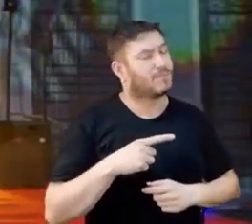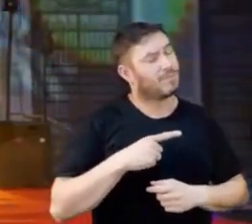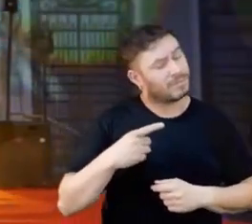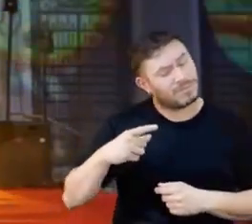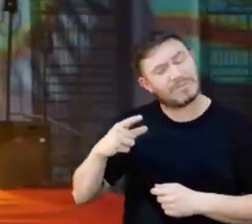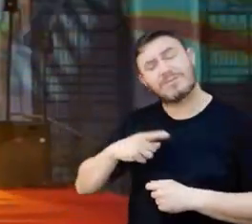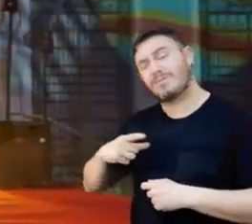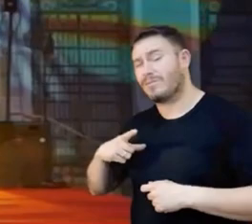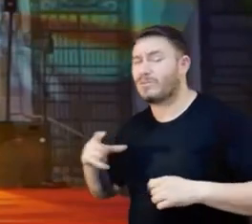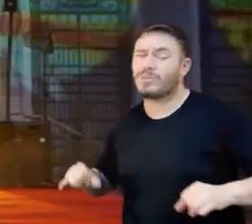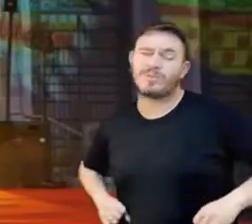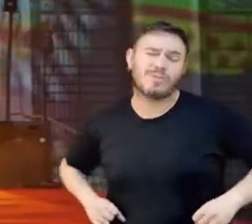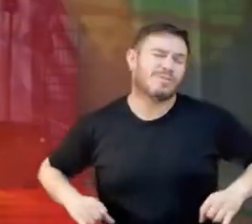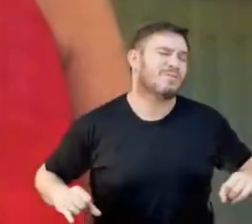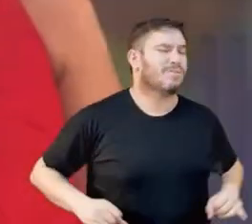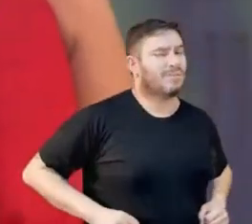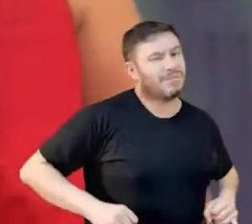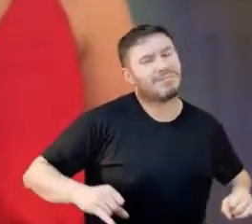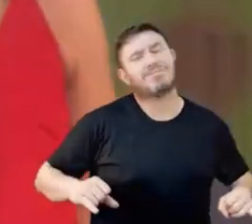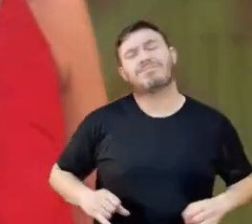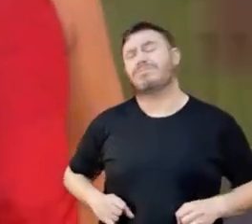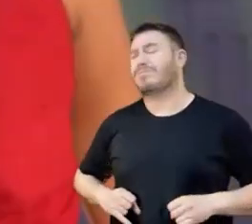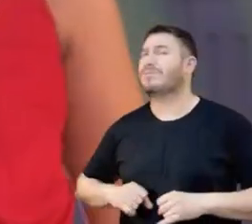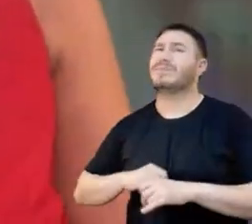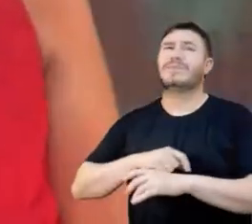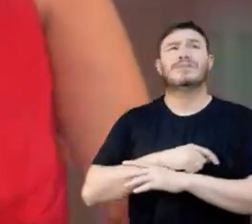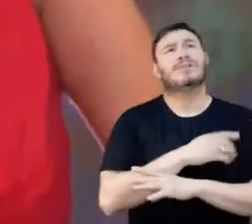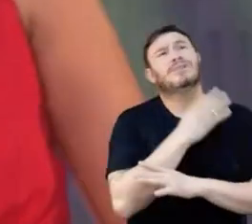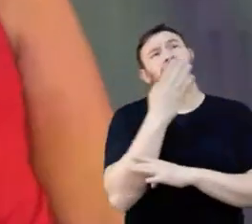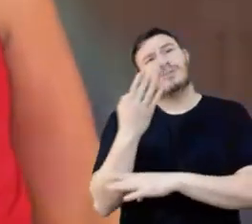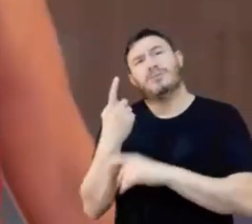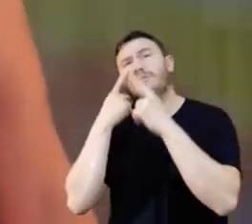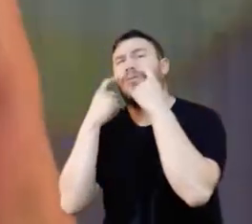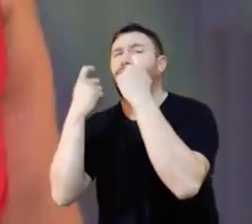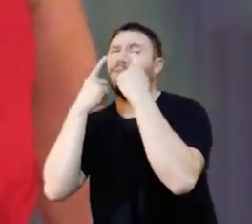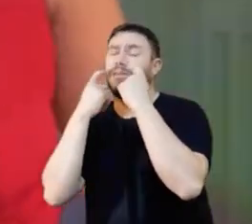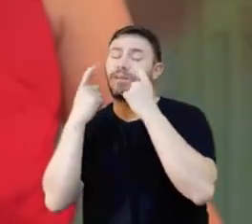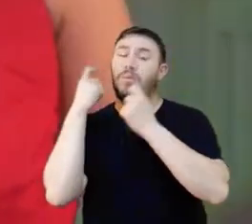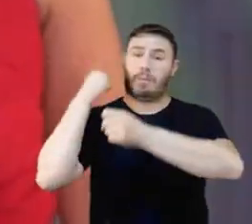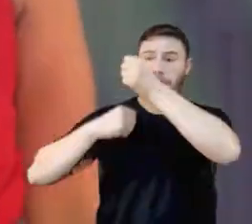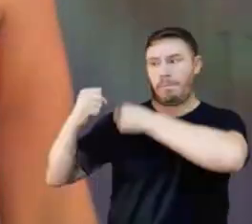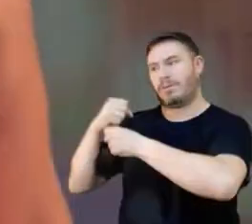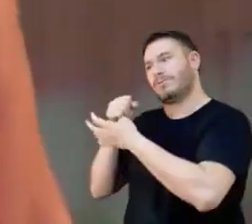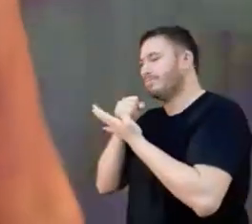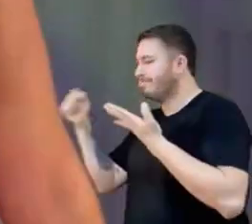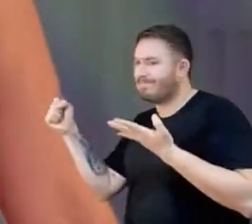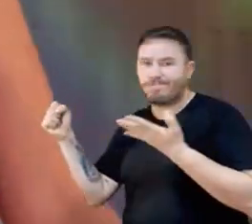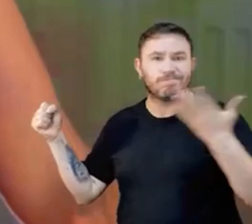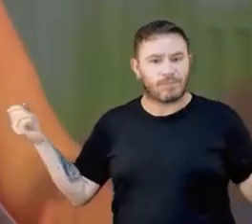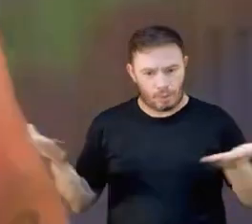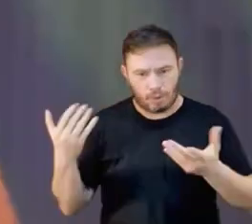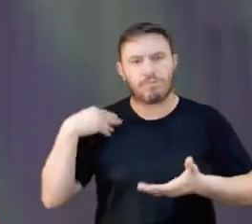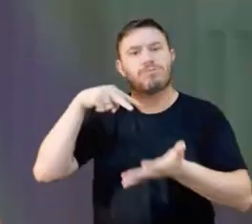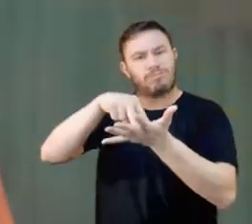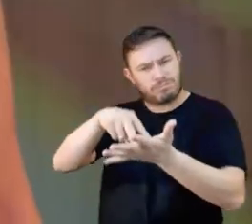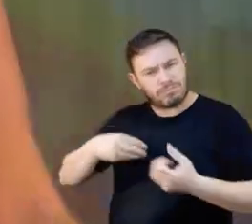morro. Tenho sangrado demais, tenho chorado pra cachorro. Ano passado eu morri.